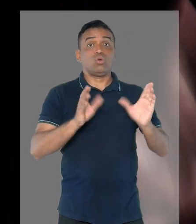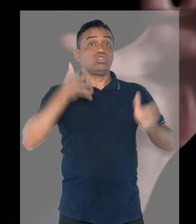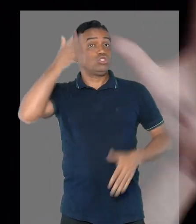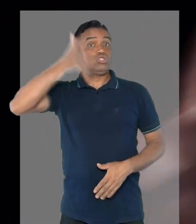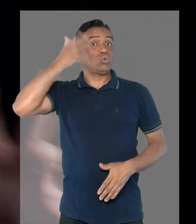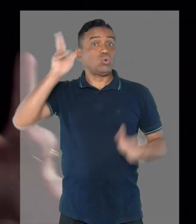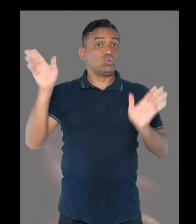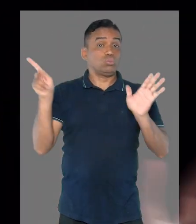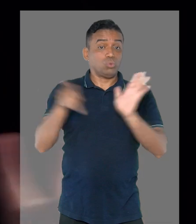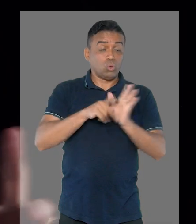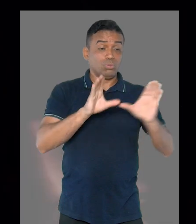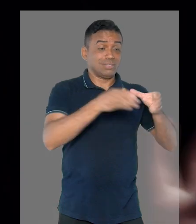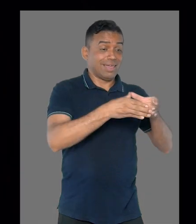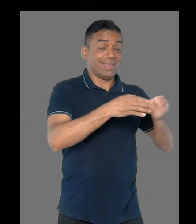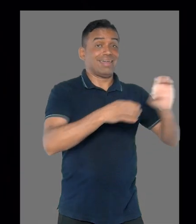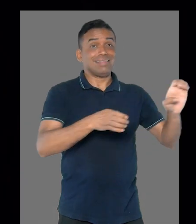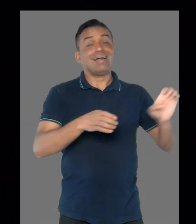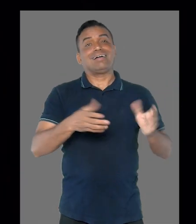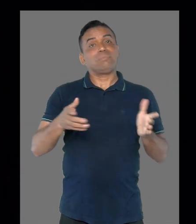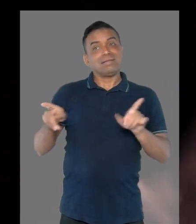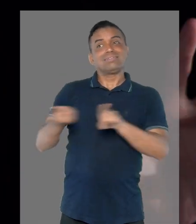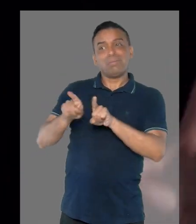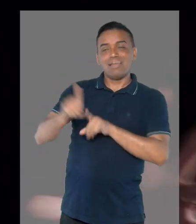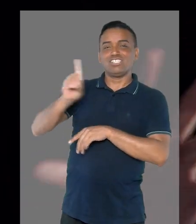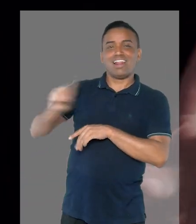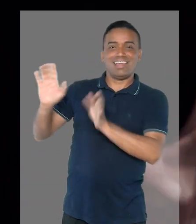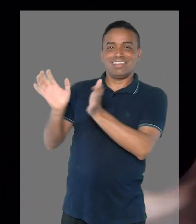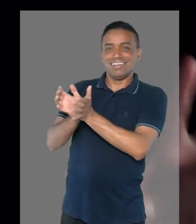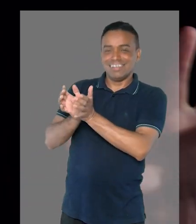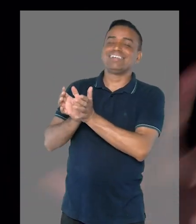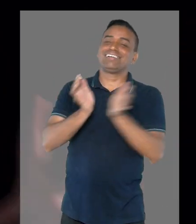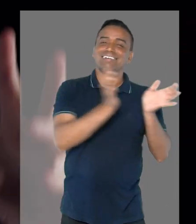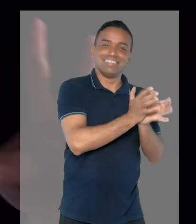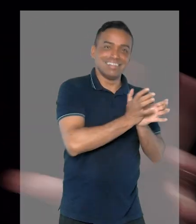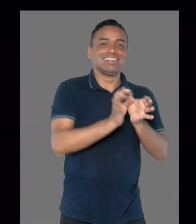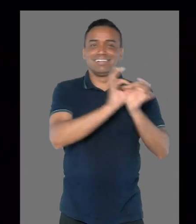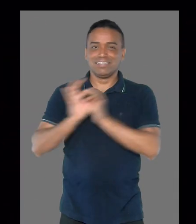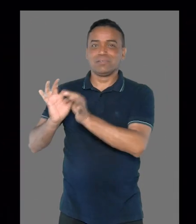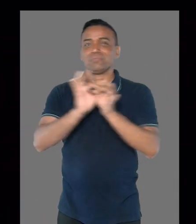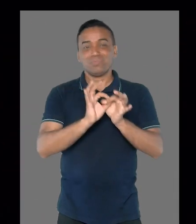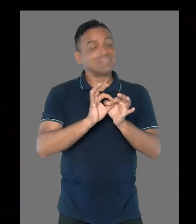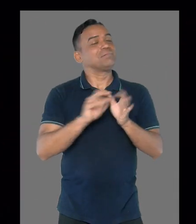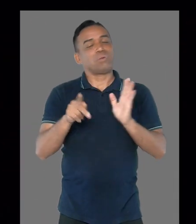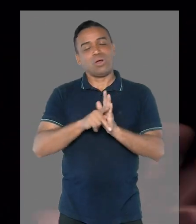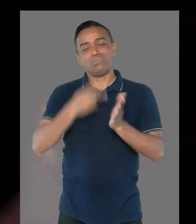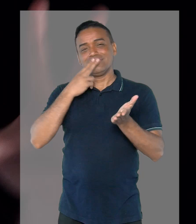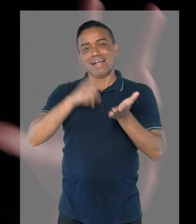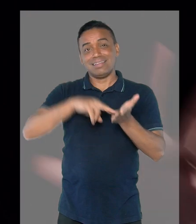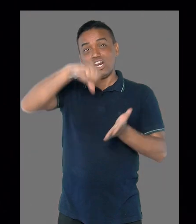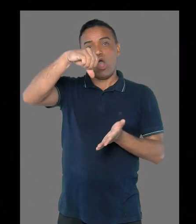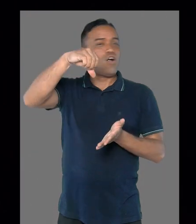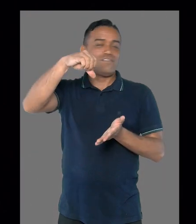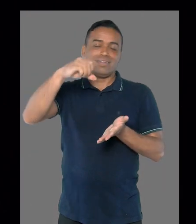carta. Ele é as duas coisas ao mesmo tempo, assim, né? Então essa carta 9 era uma espécie de ode à aporia, assim, do Leminski, sabe?